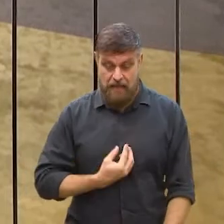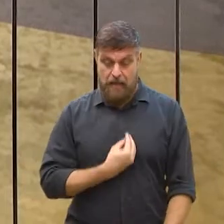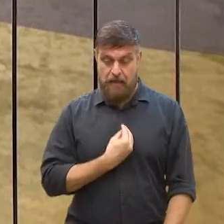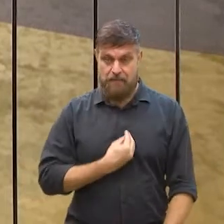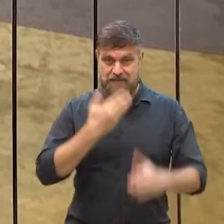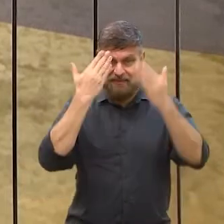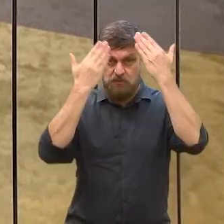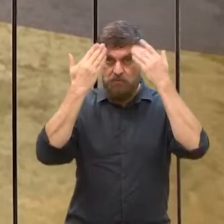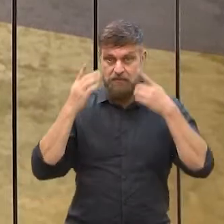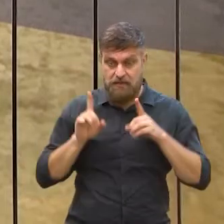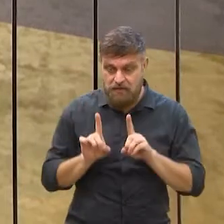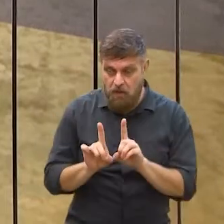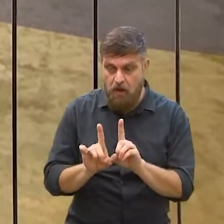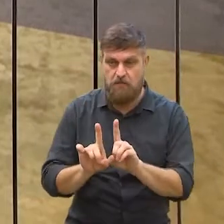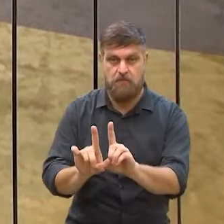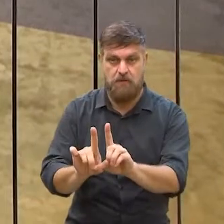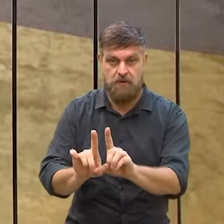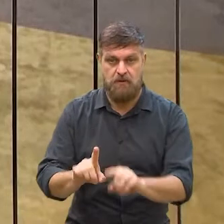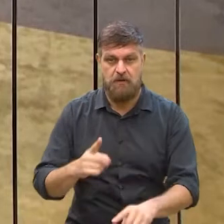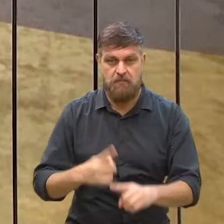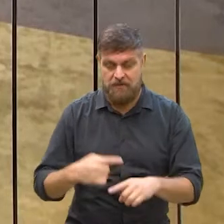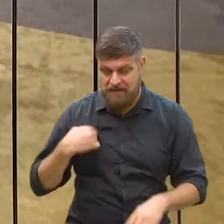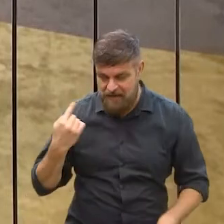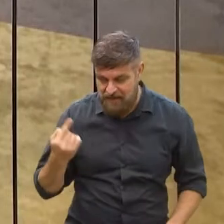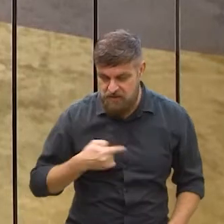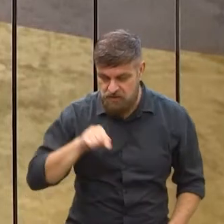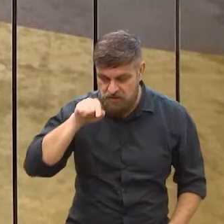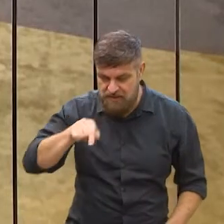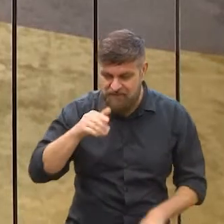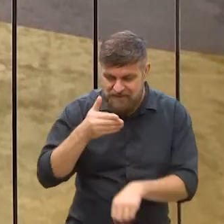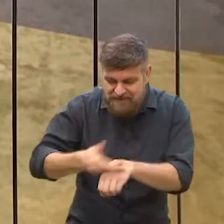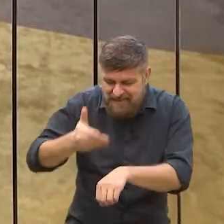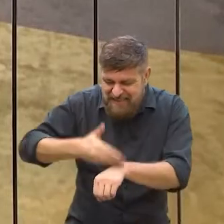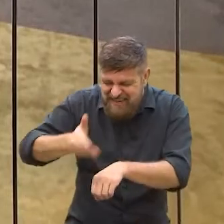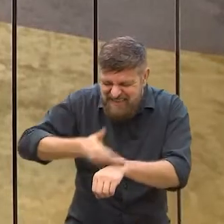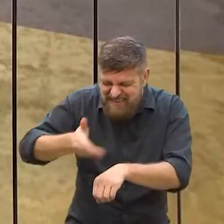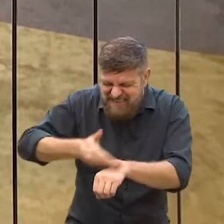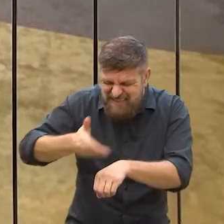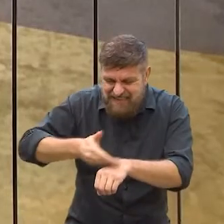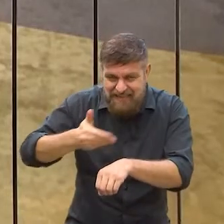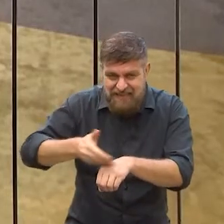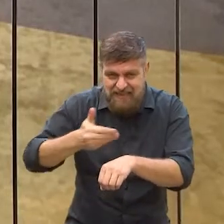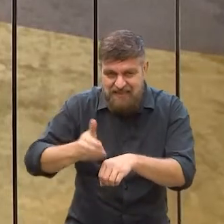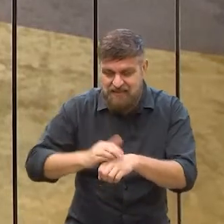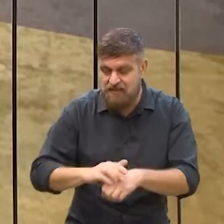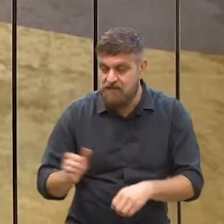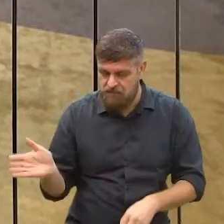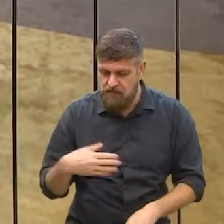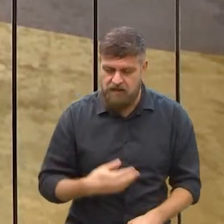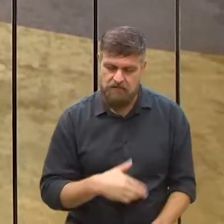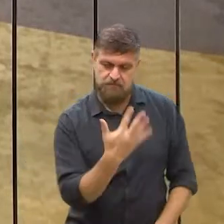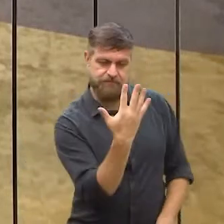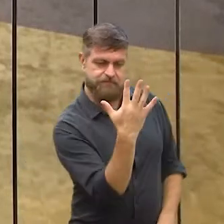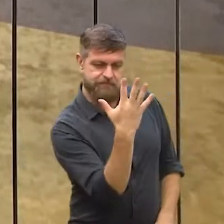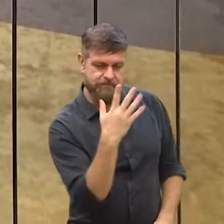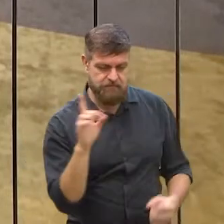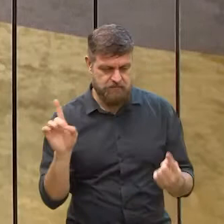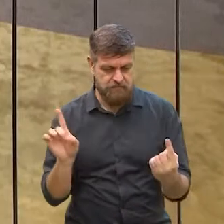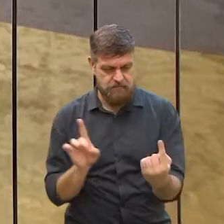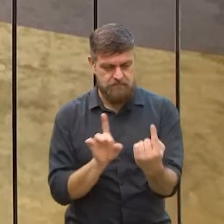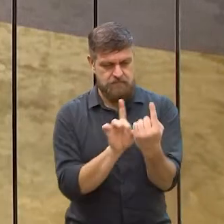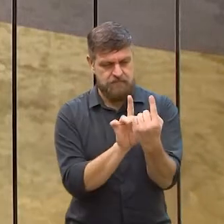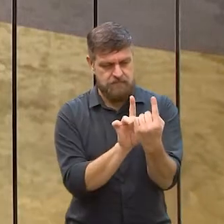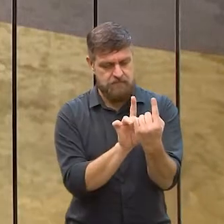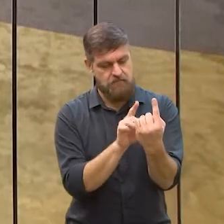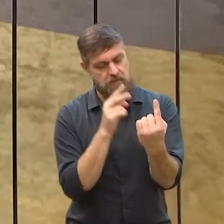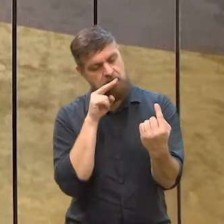também essa questão, porque a gente aplica treinos, né, com espelho, para fins de